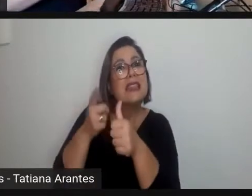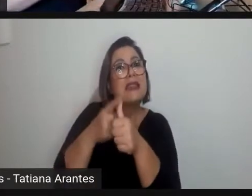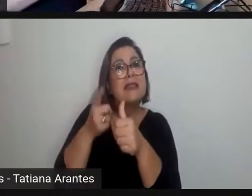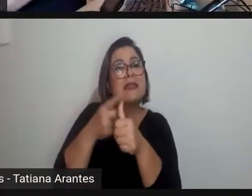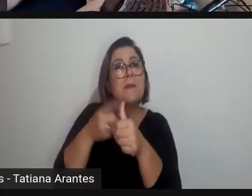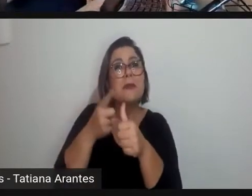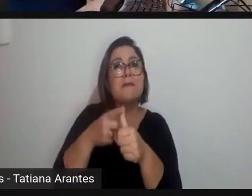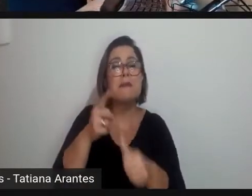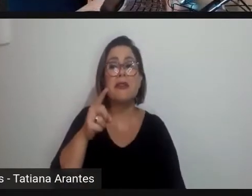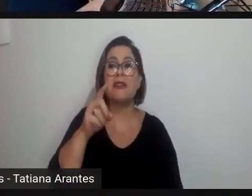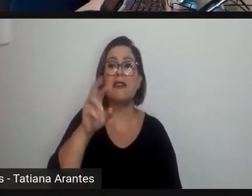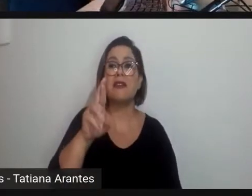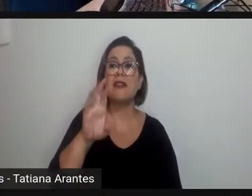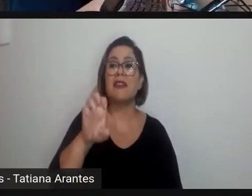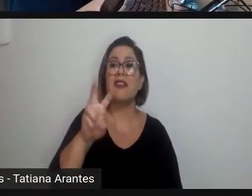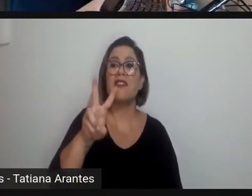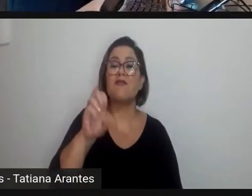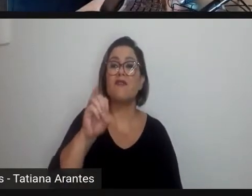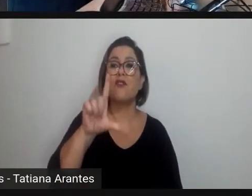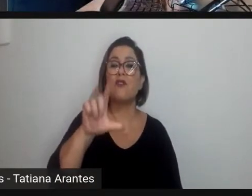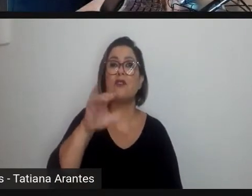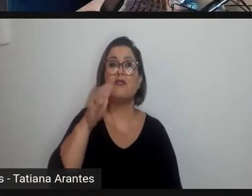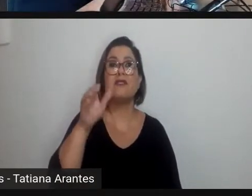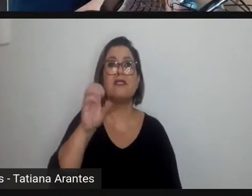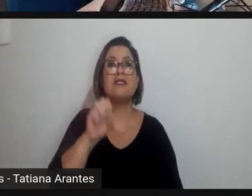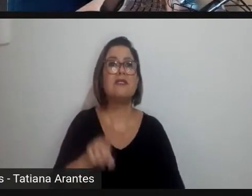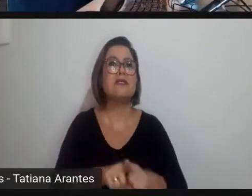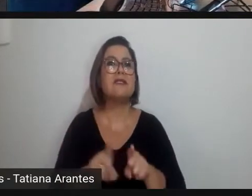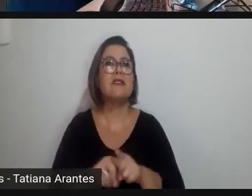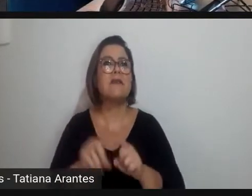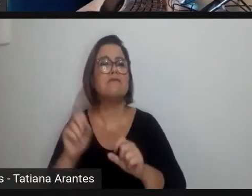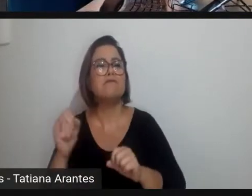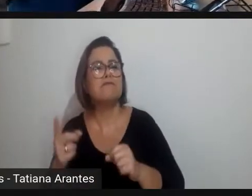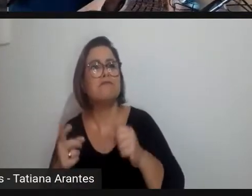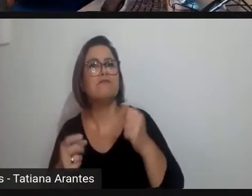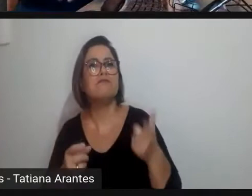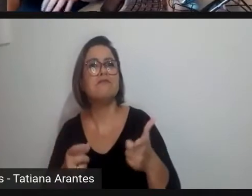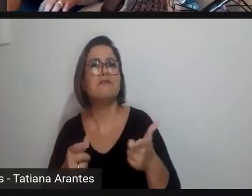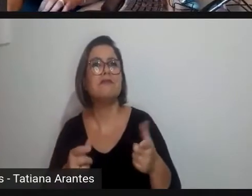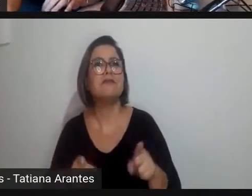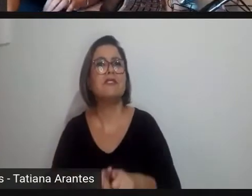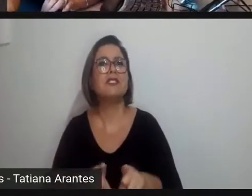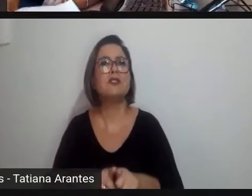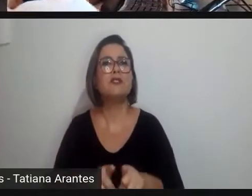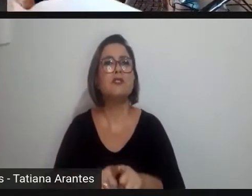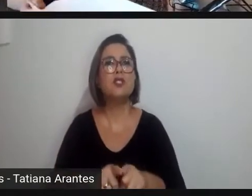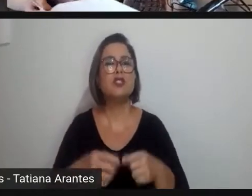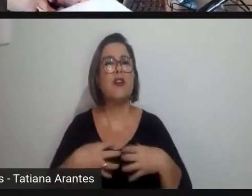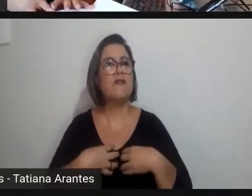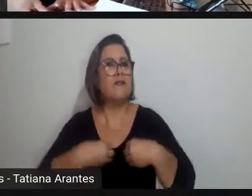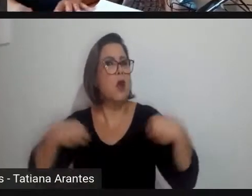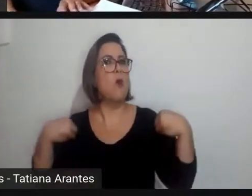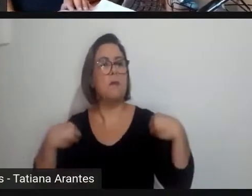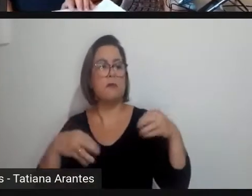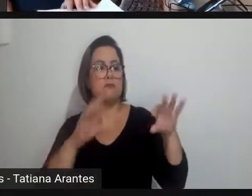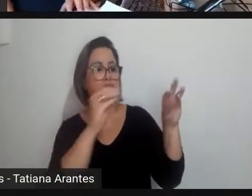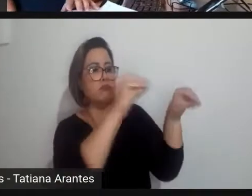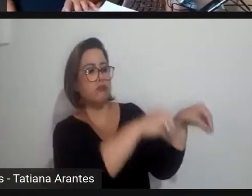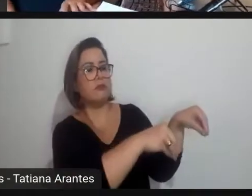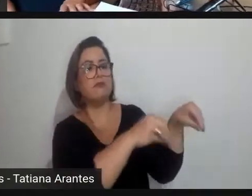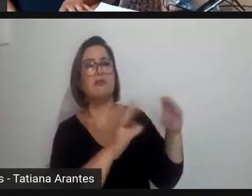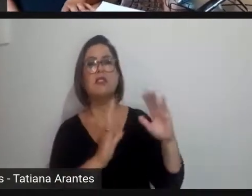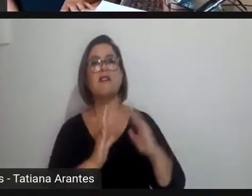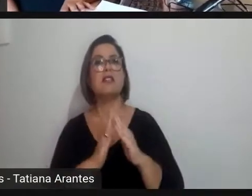era de manufatura, chão de fábrica. Bastava tirar o uniforme, ir para o domicílio, para